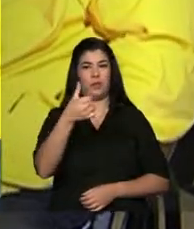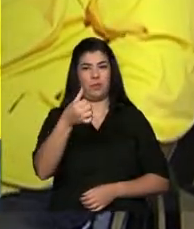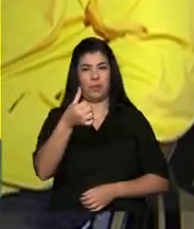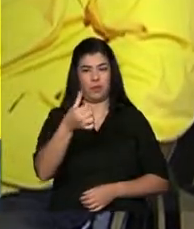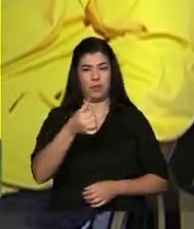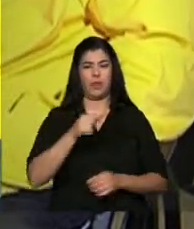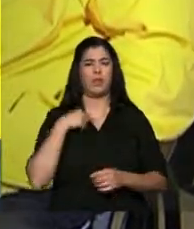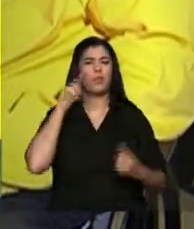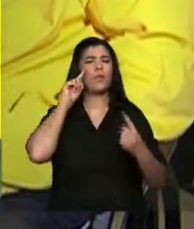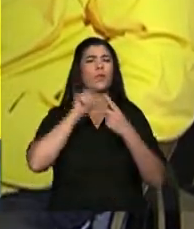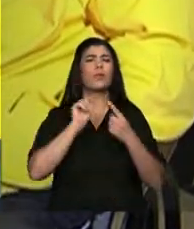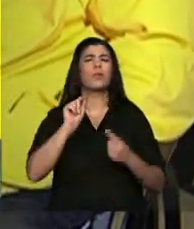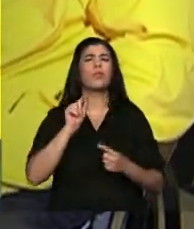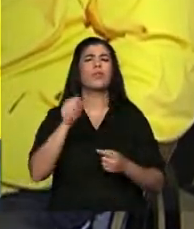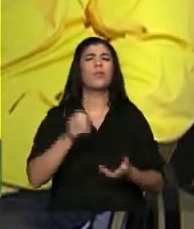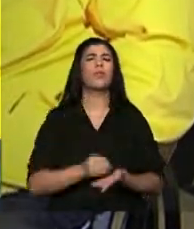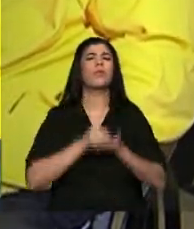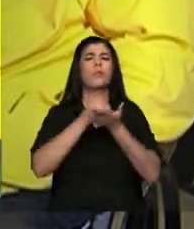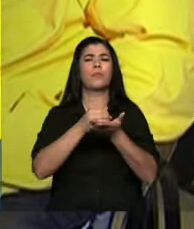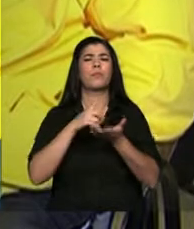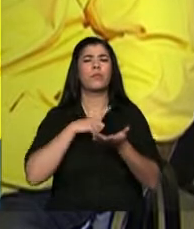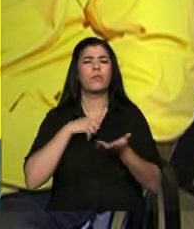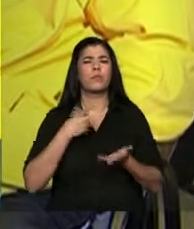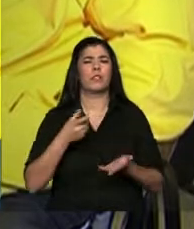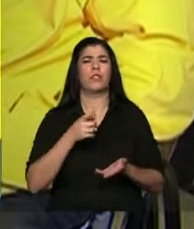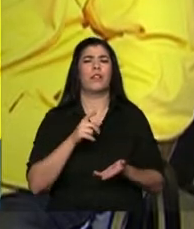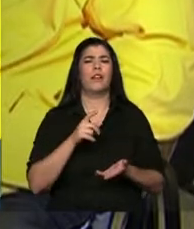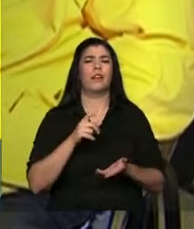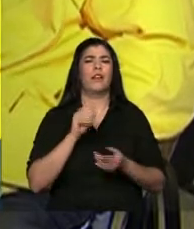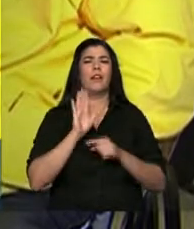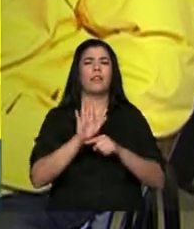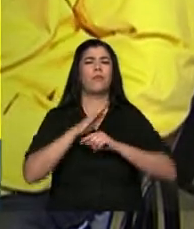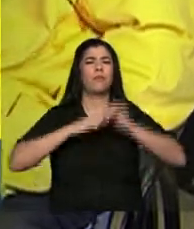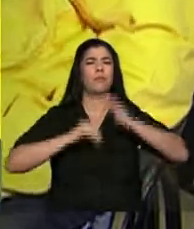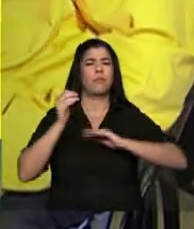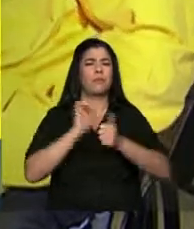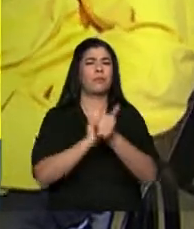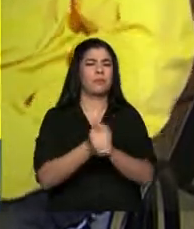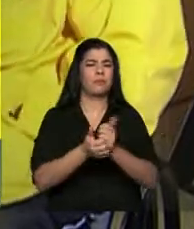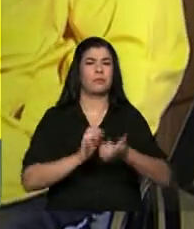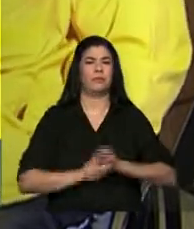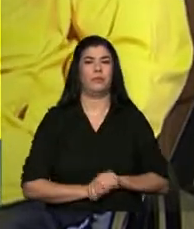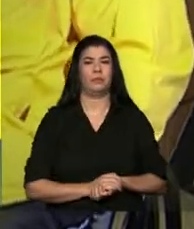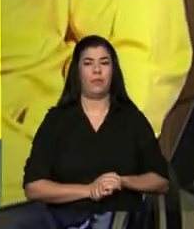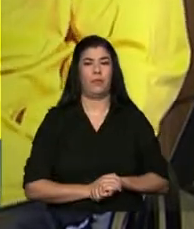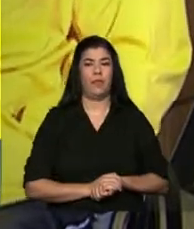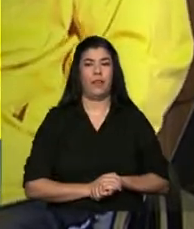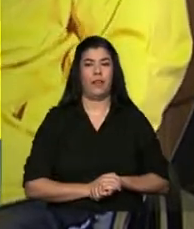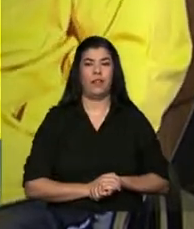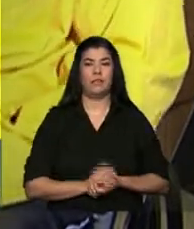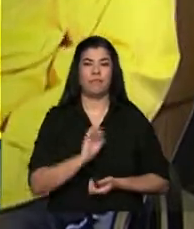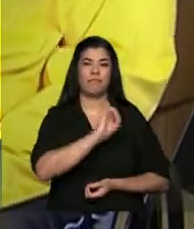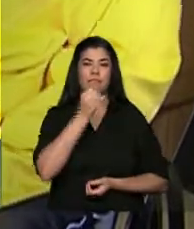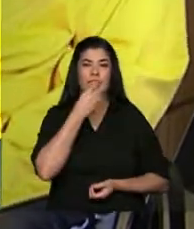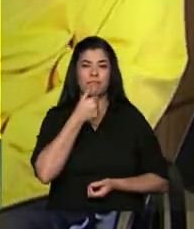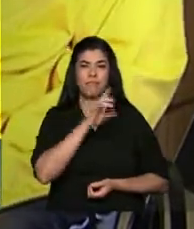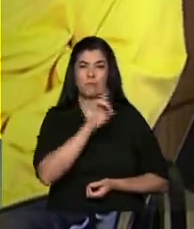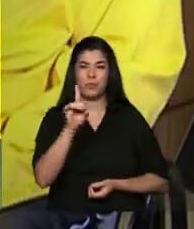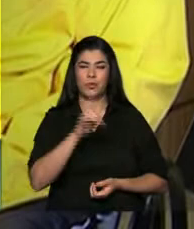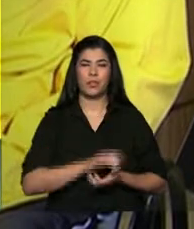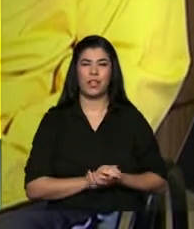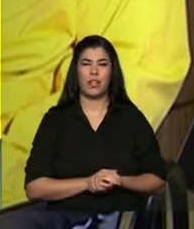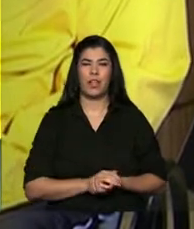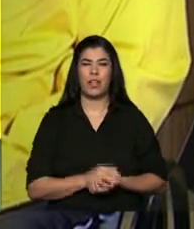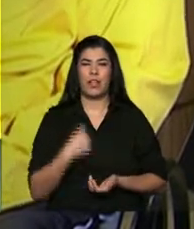jogos? Em que essa Bolsa Pódio te ajuda na carreira, Iranildo? Bom dia, boa tarde, né? Na verdade, ela